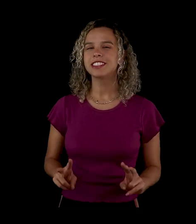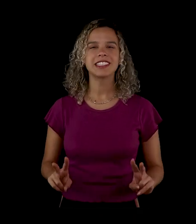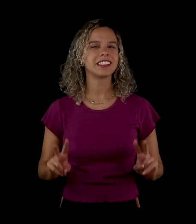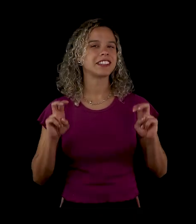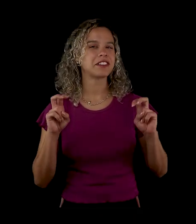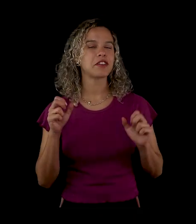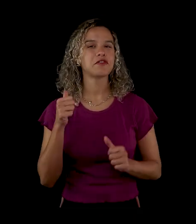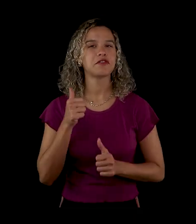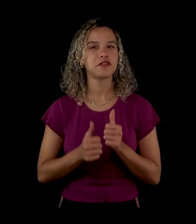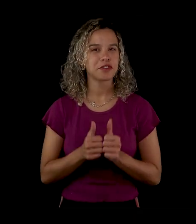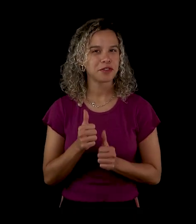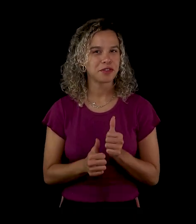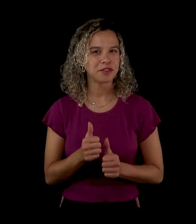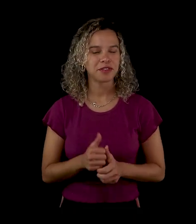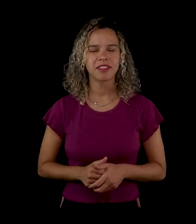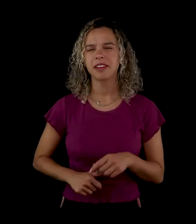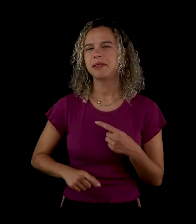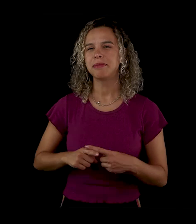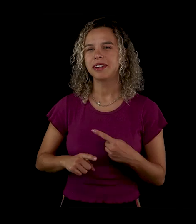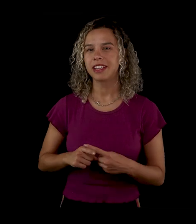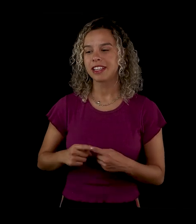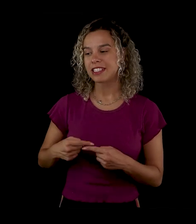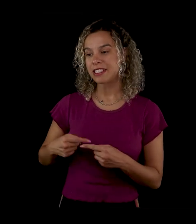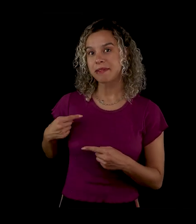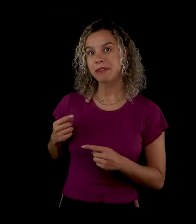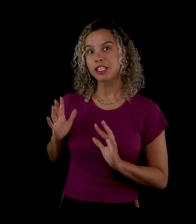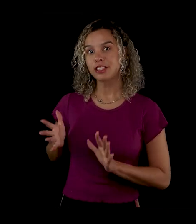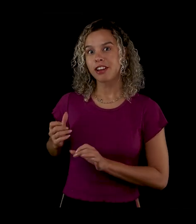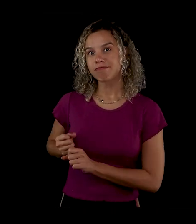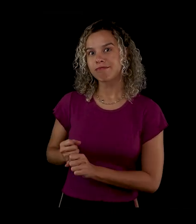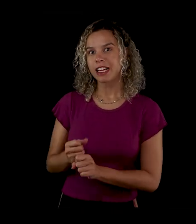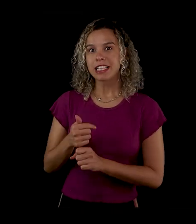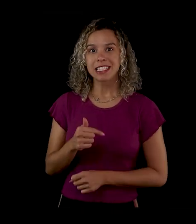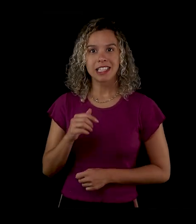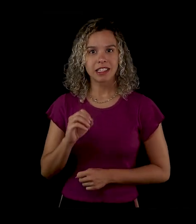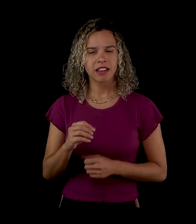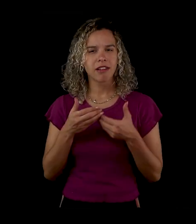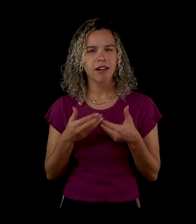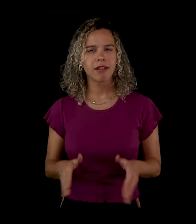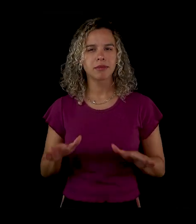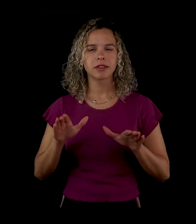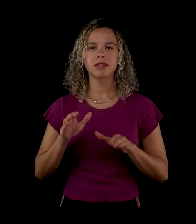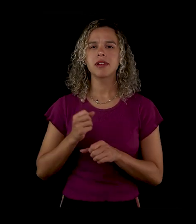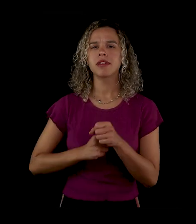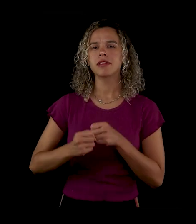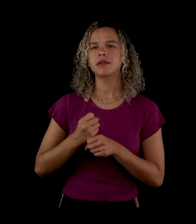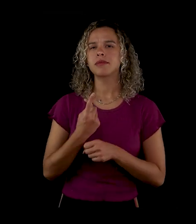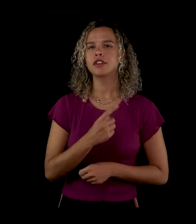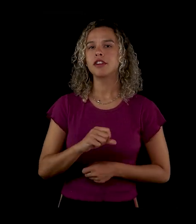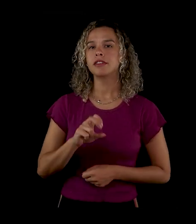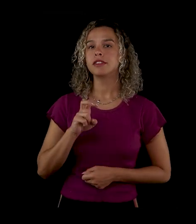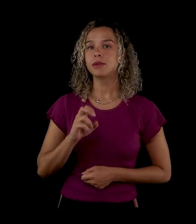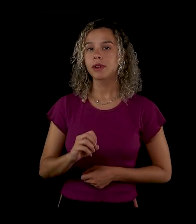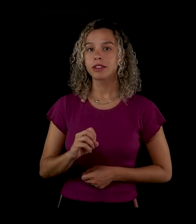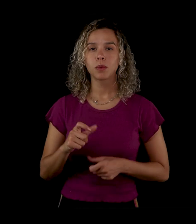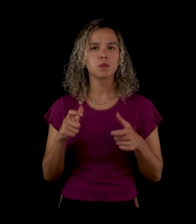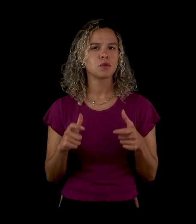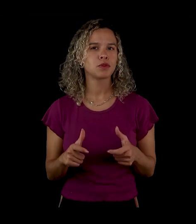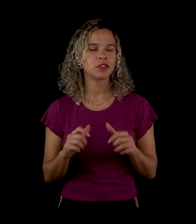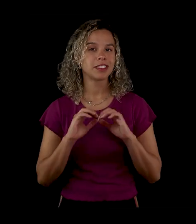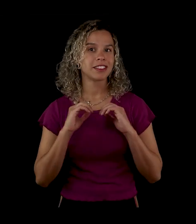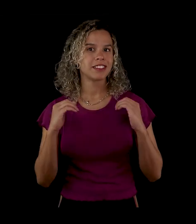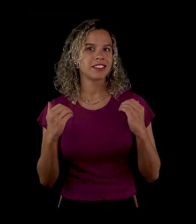Hoje eu vou falar sobre futebol, porque nessa semana faz 70 anos que foi inaugurado, em 1950,